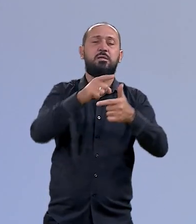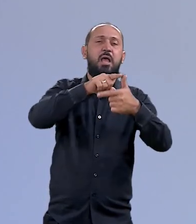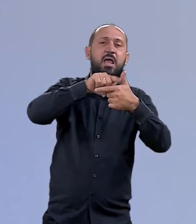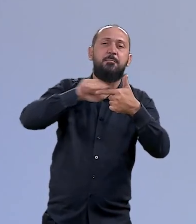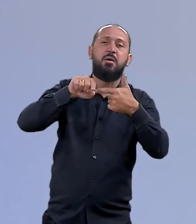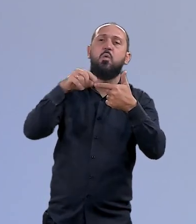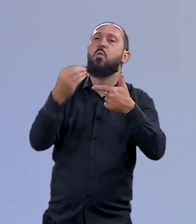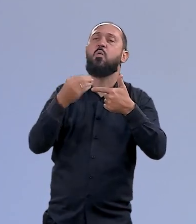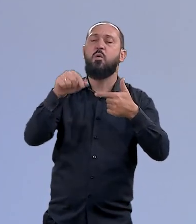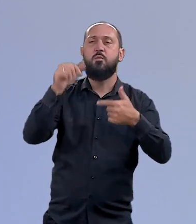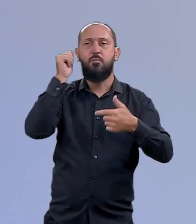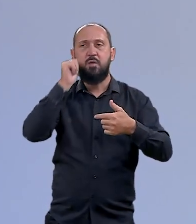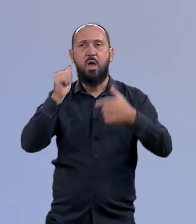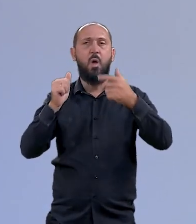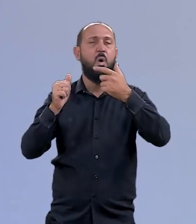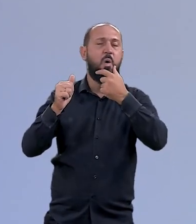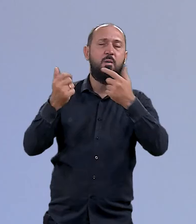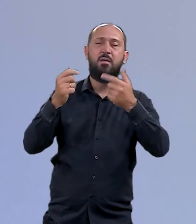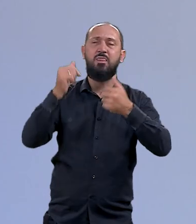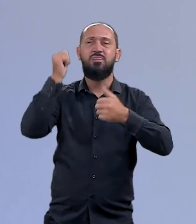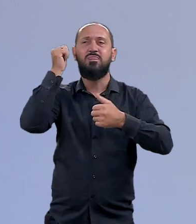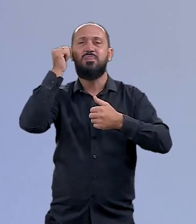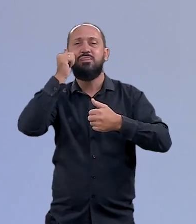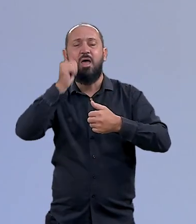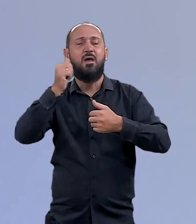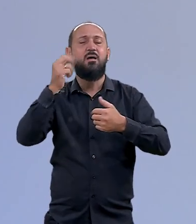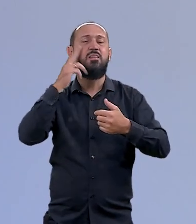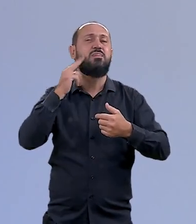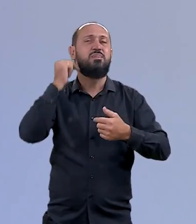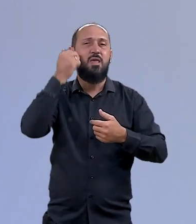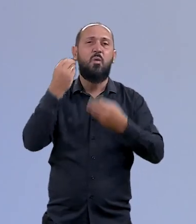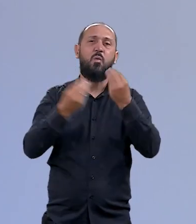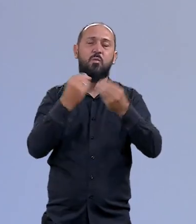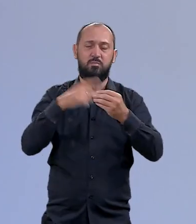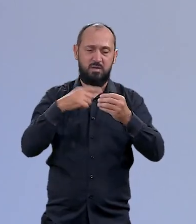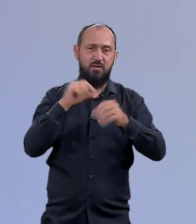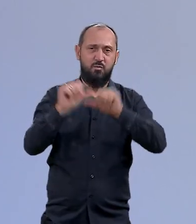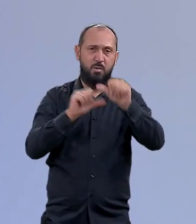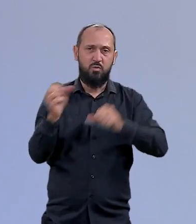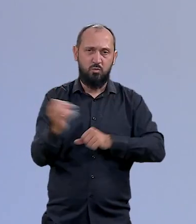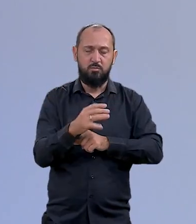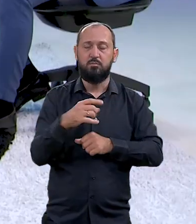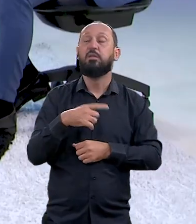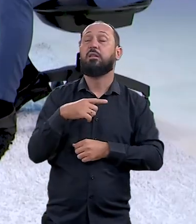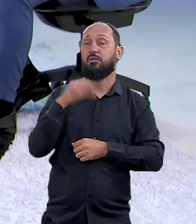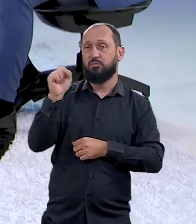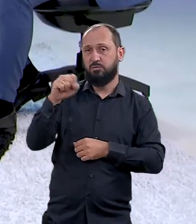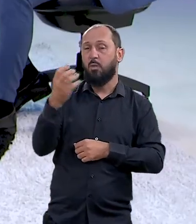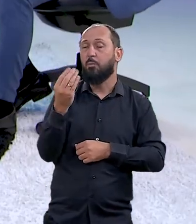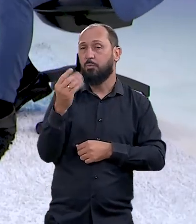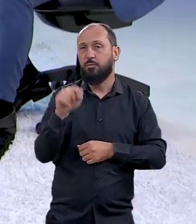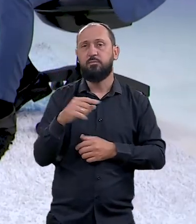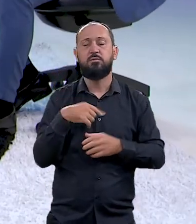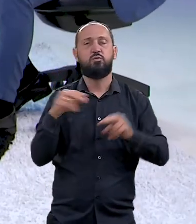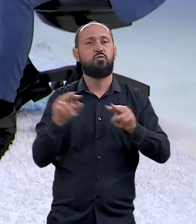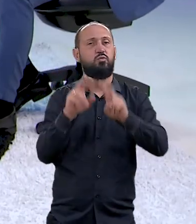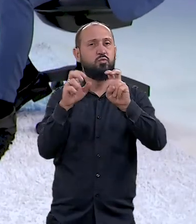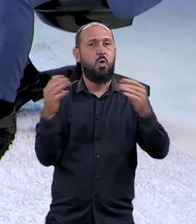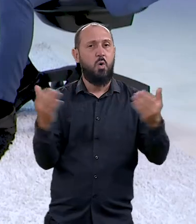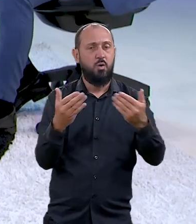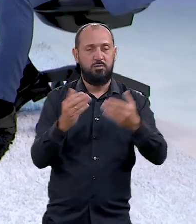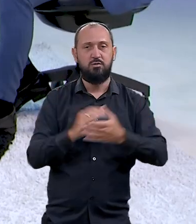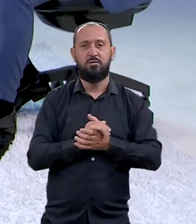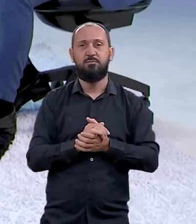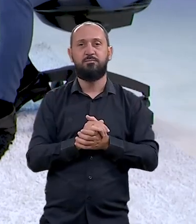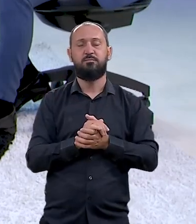partido tem. Né? Então, 29 mais 1, 30. Então, a federação disputa com os mesmos números de candidato que os demais partidos que